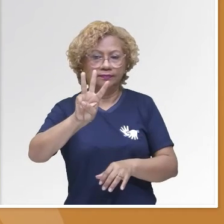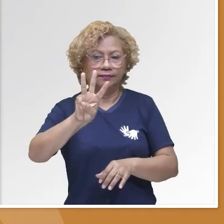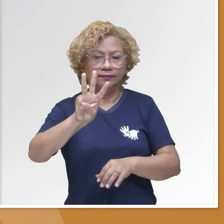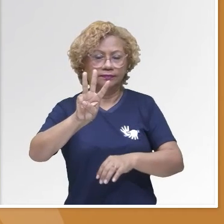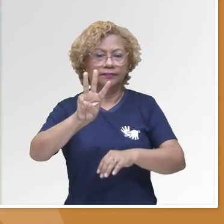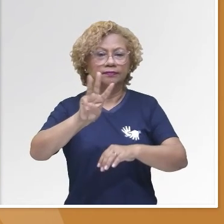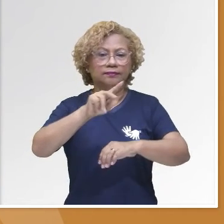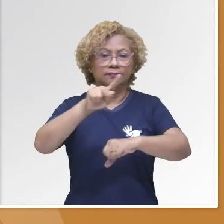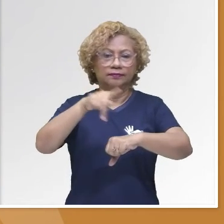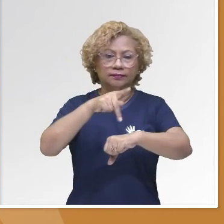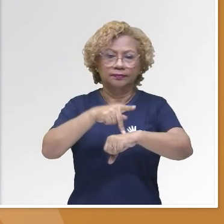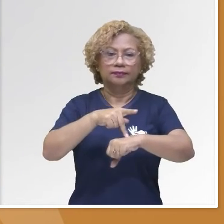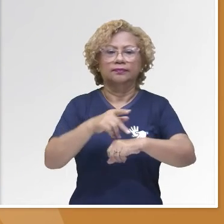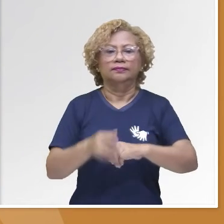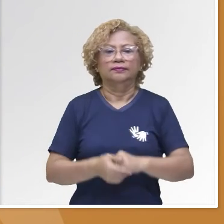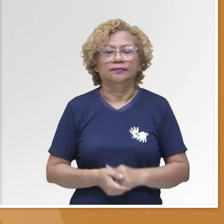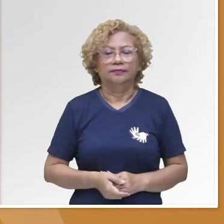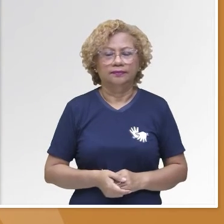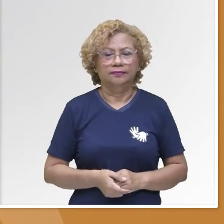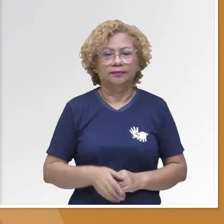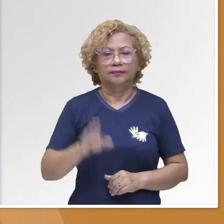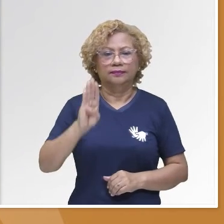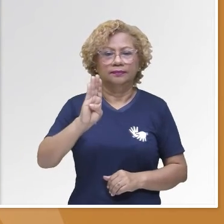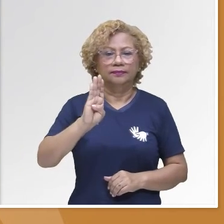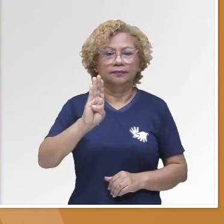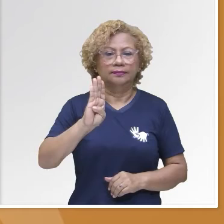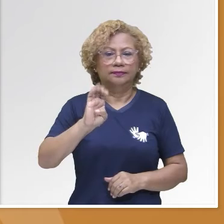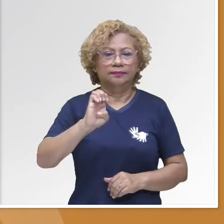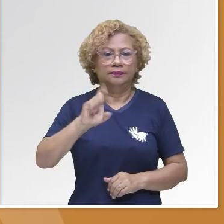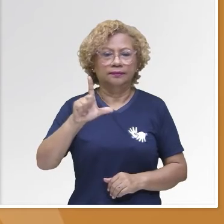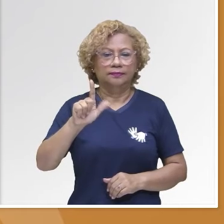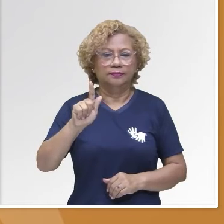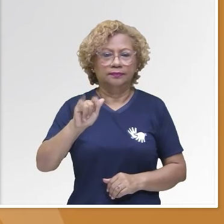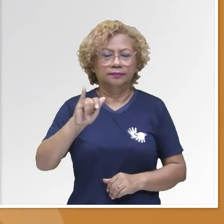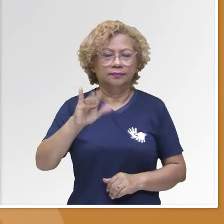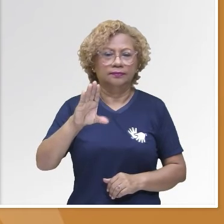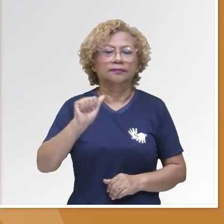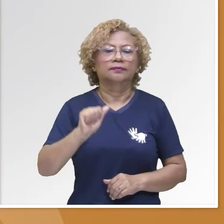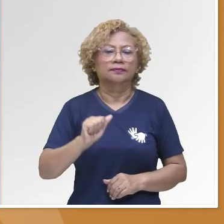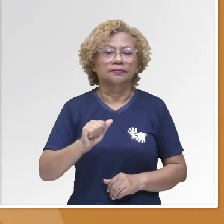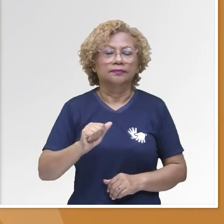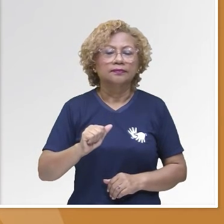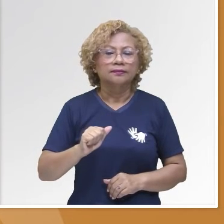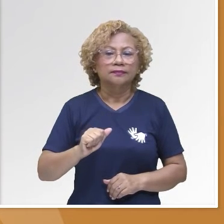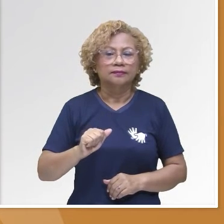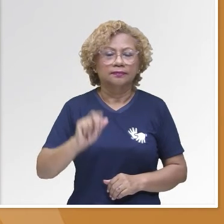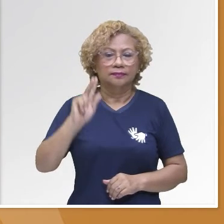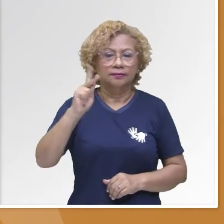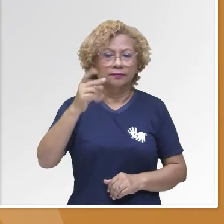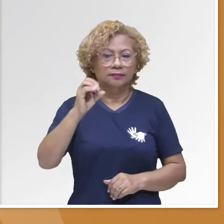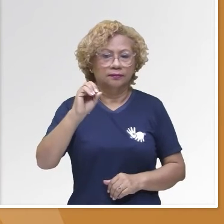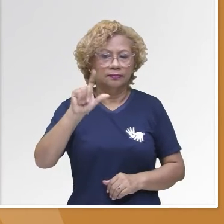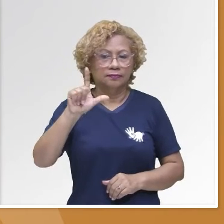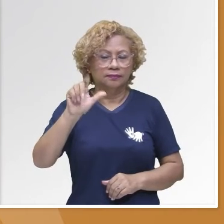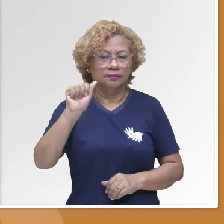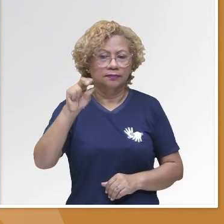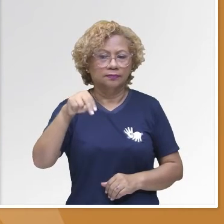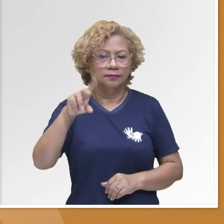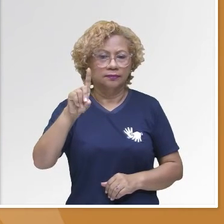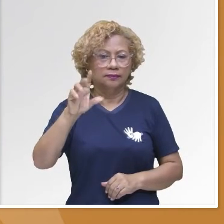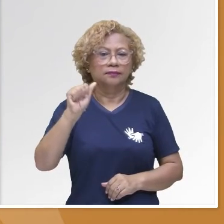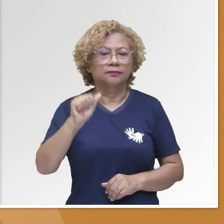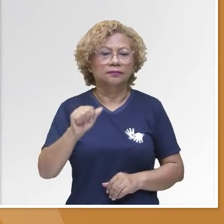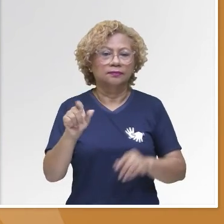Guerra Mundial, então, a Bélgica, a Holanda e Luxemburgo,